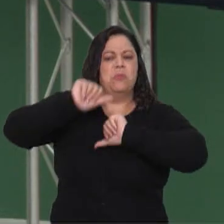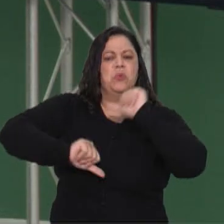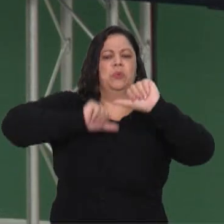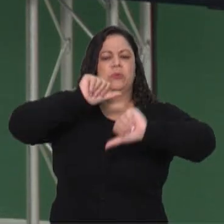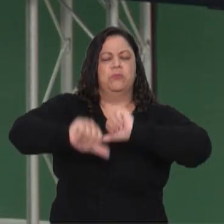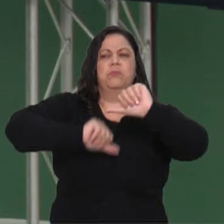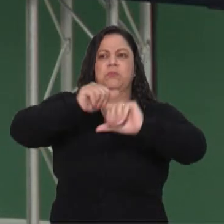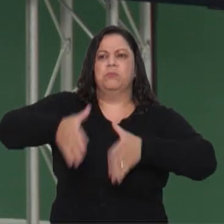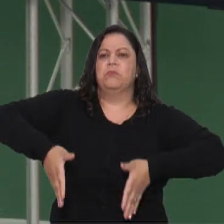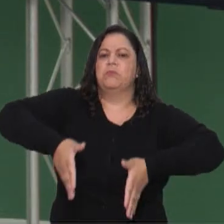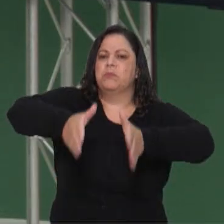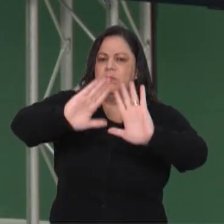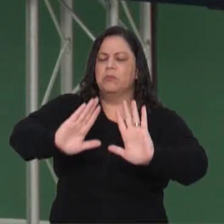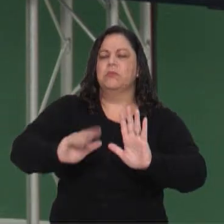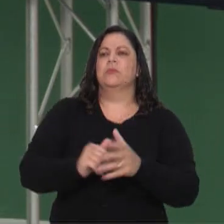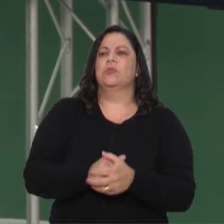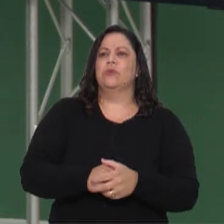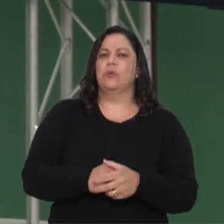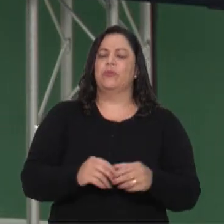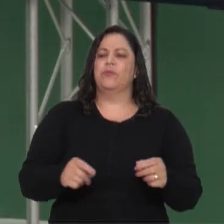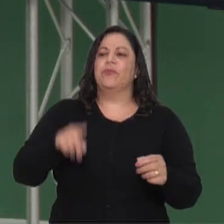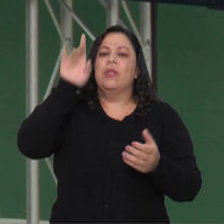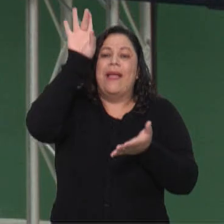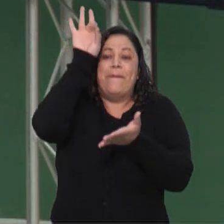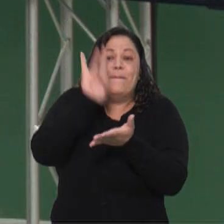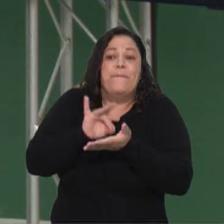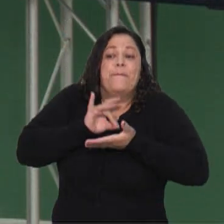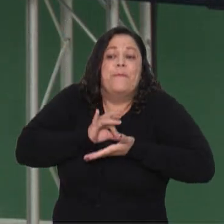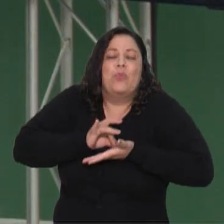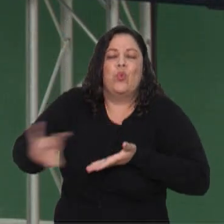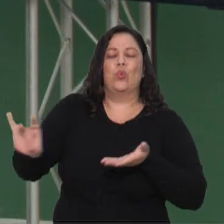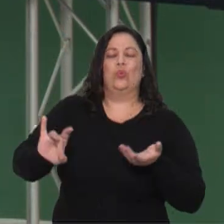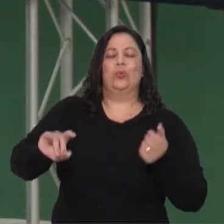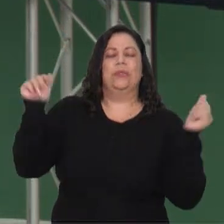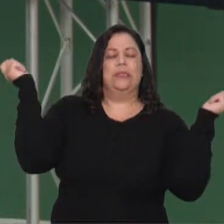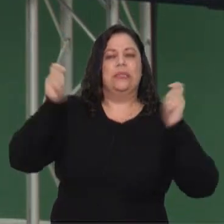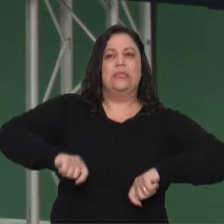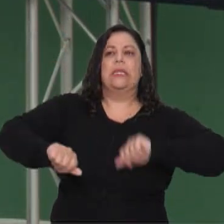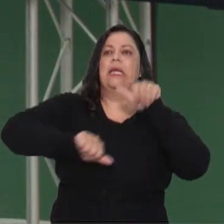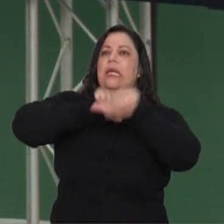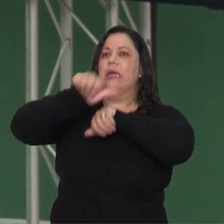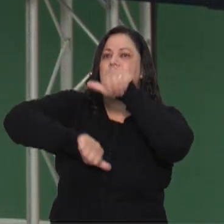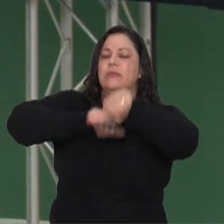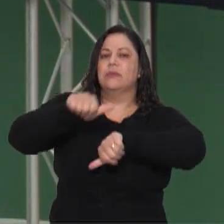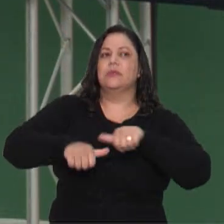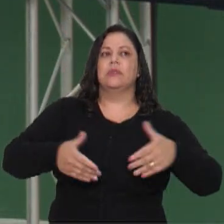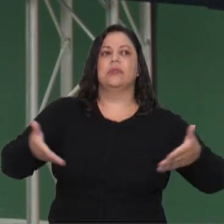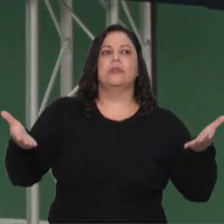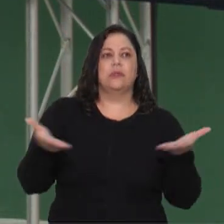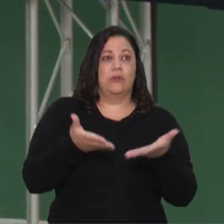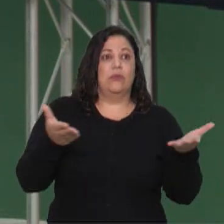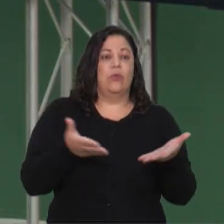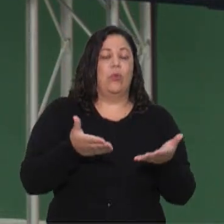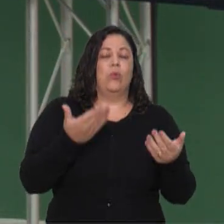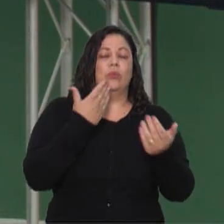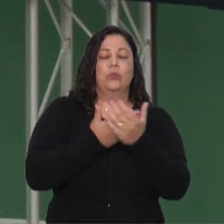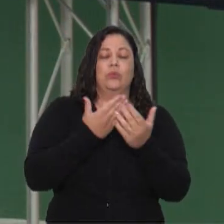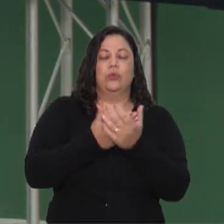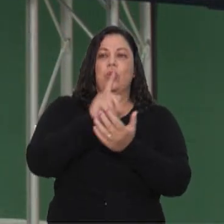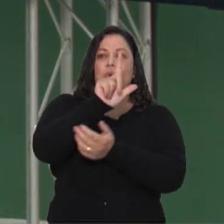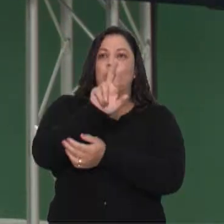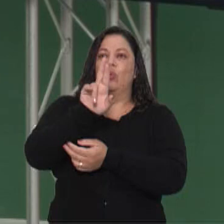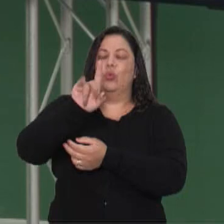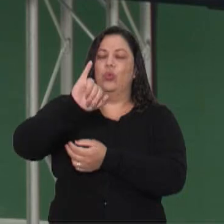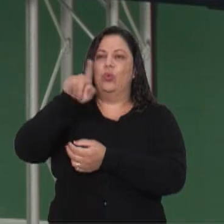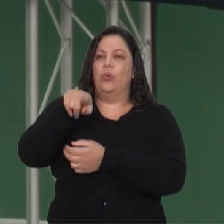somos. A essência das coisas é a mudança. O Luiz Henrique de hoje dessa aula não é o Luiz Henrique de